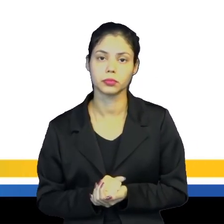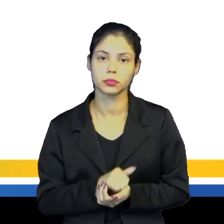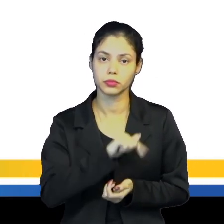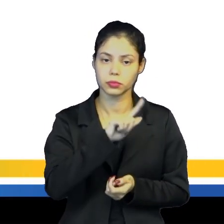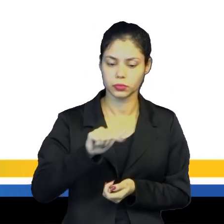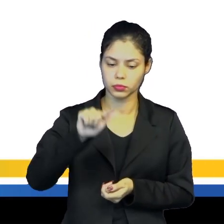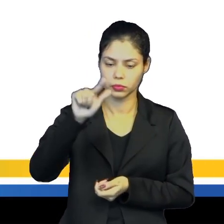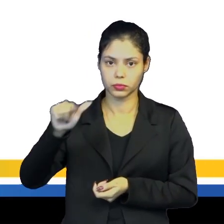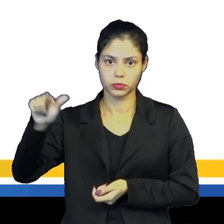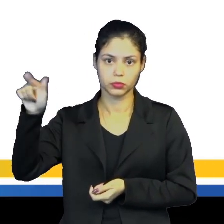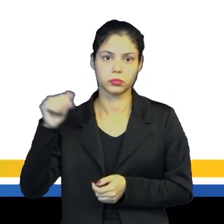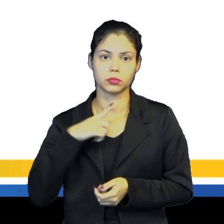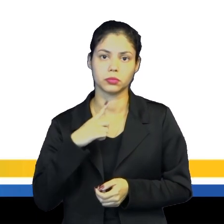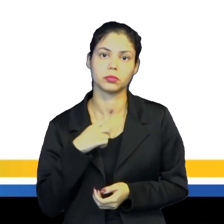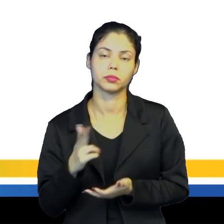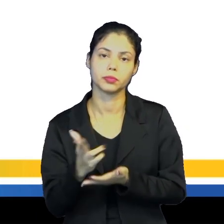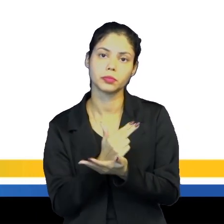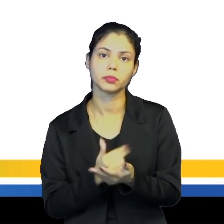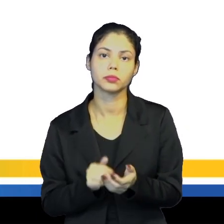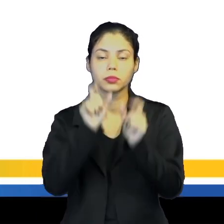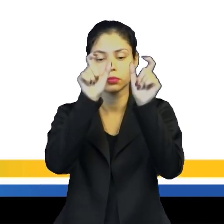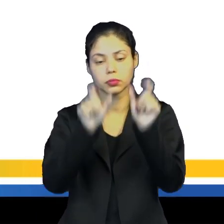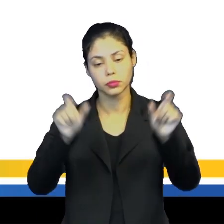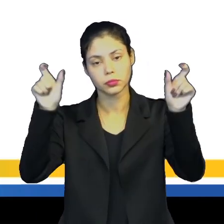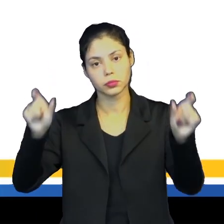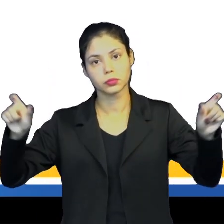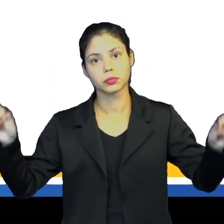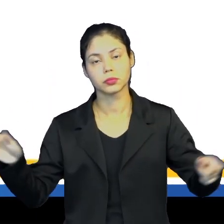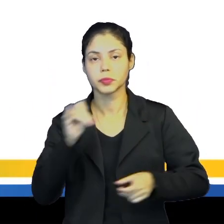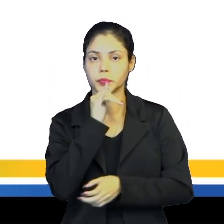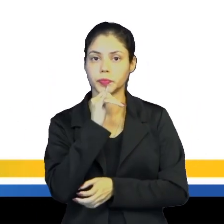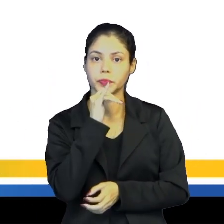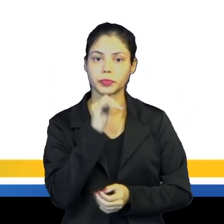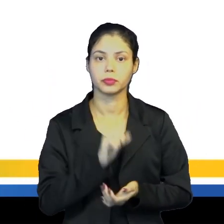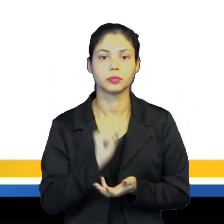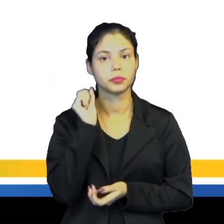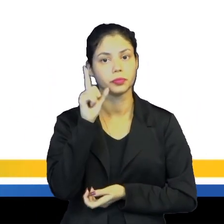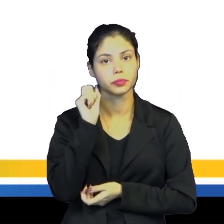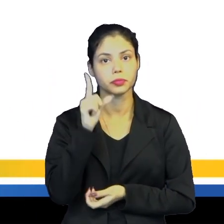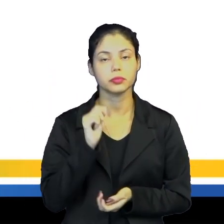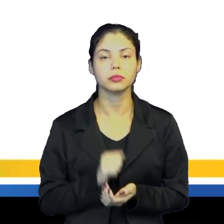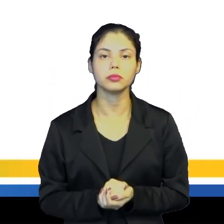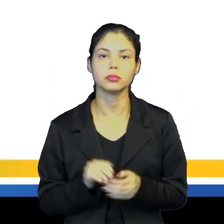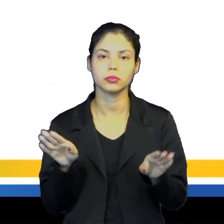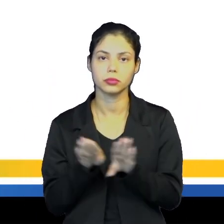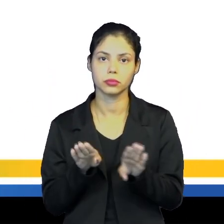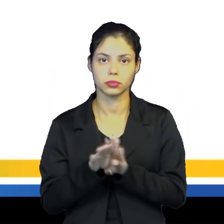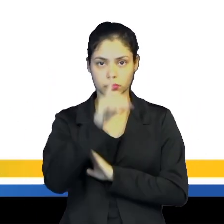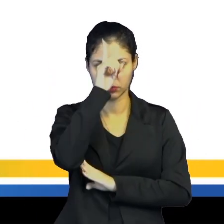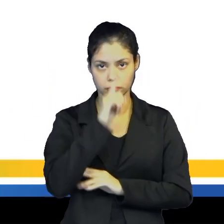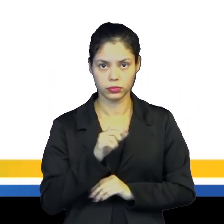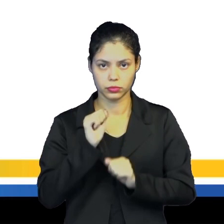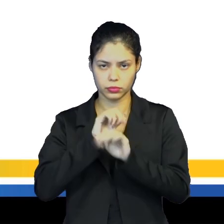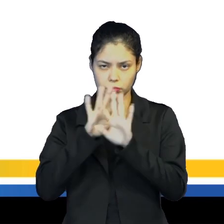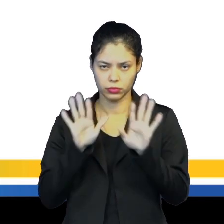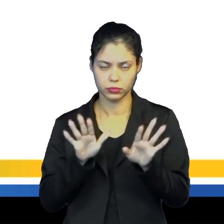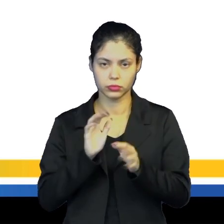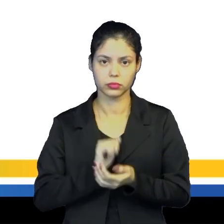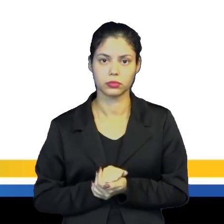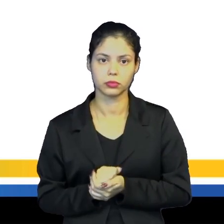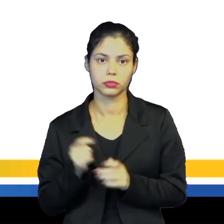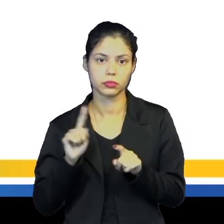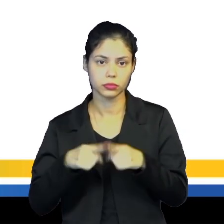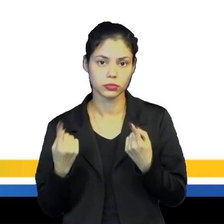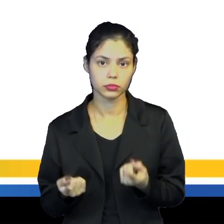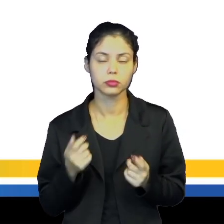e as colunas. Observe que as colunas aí, eu deixei como exemplo, azuis e aqueles um amarelo bem claro.